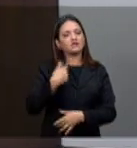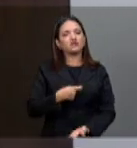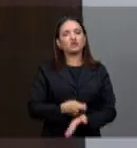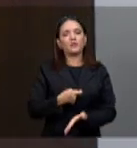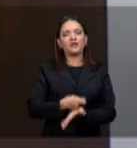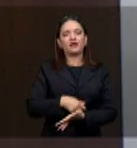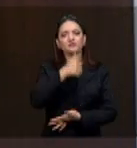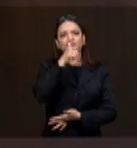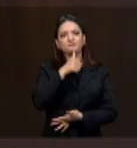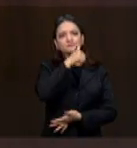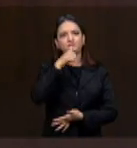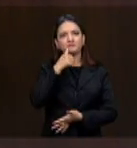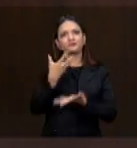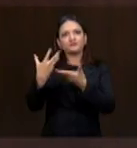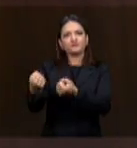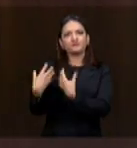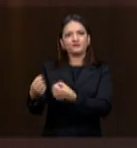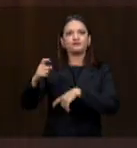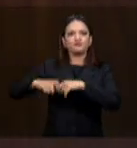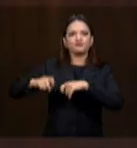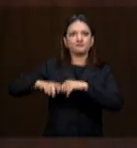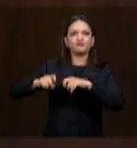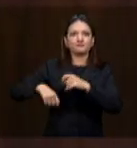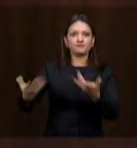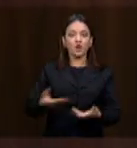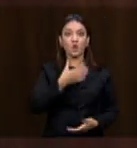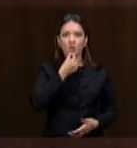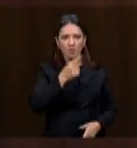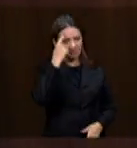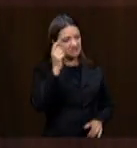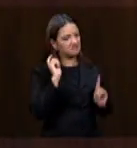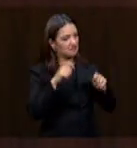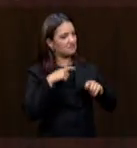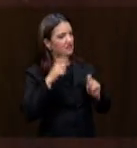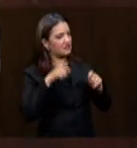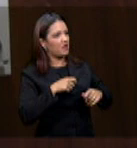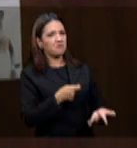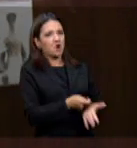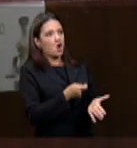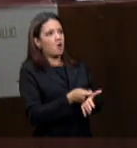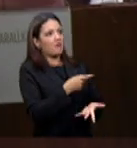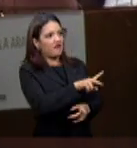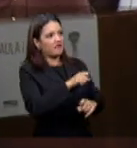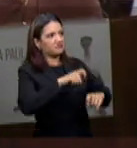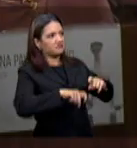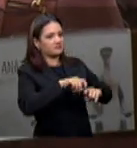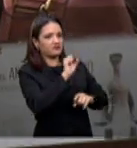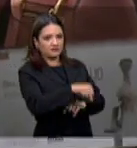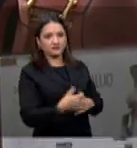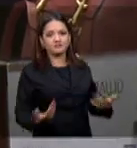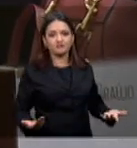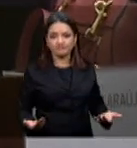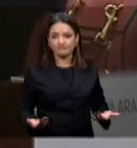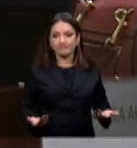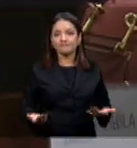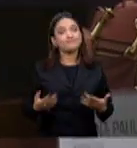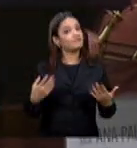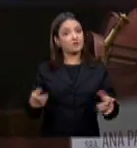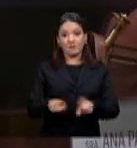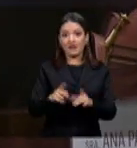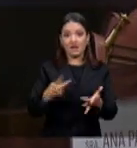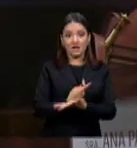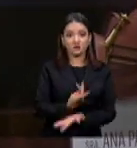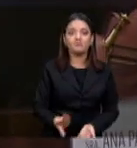ter vontade, e maridos se acham no direito de cobrar, mesmo vendo que não há ali um consentimento. Mulheres que beberam acham que elas é